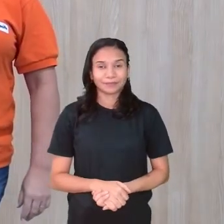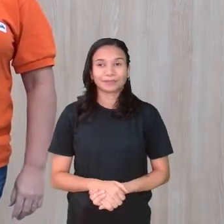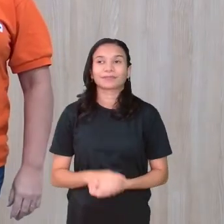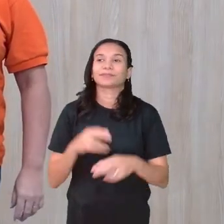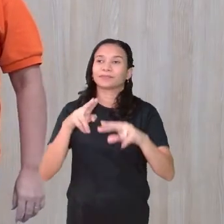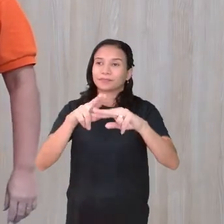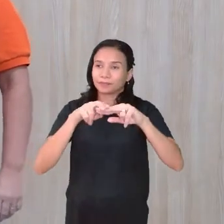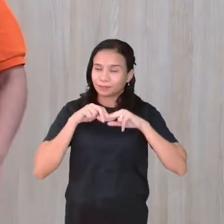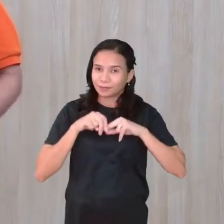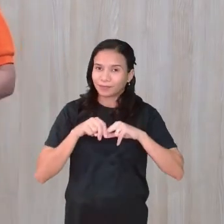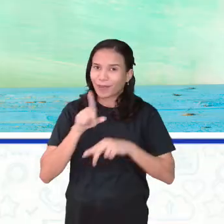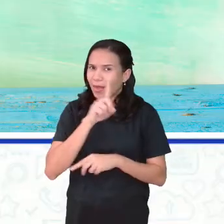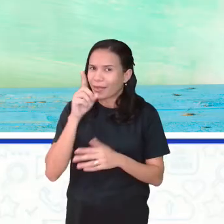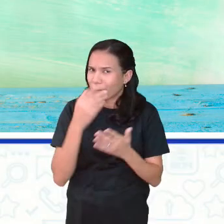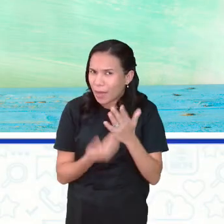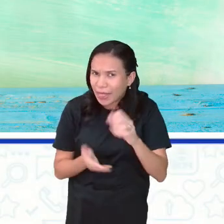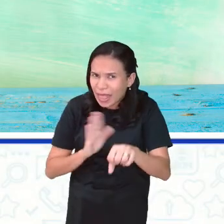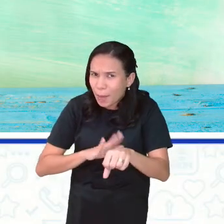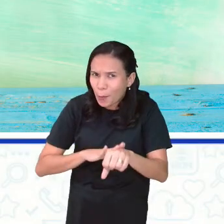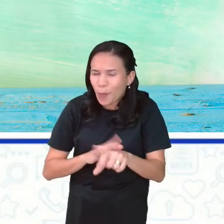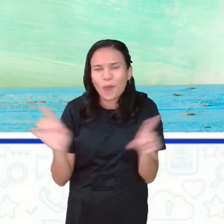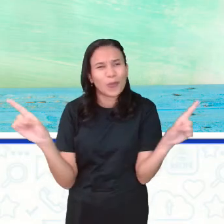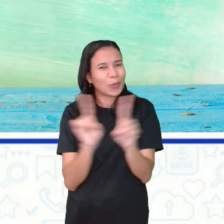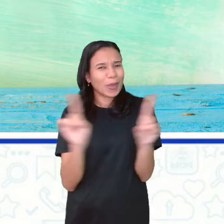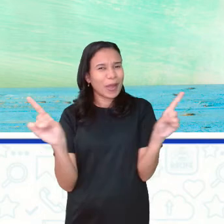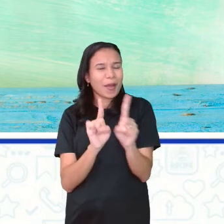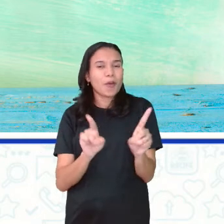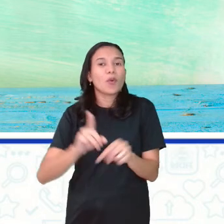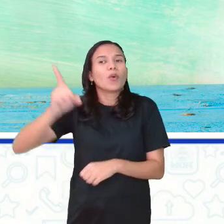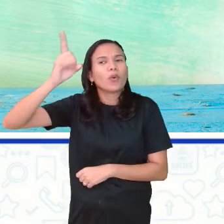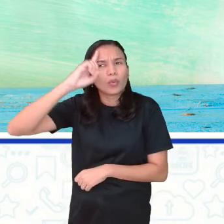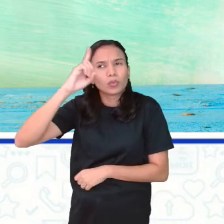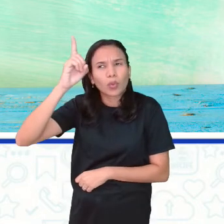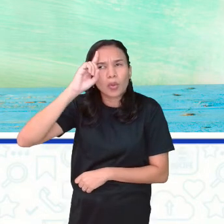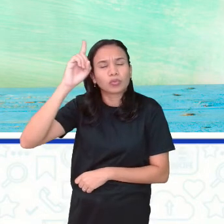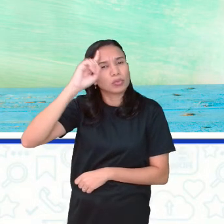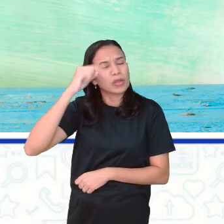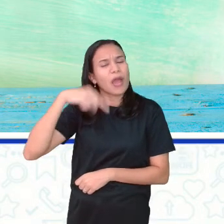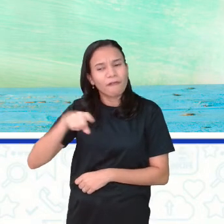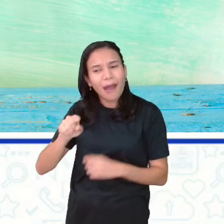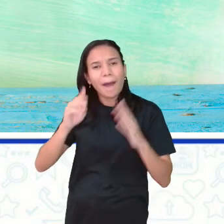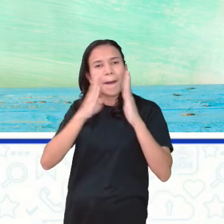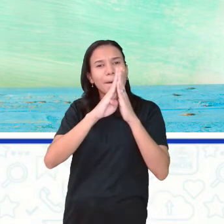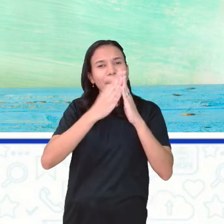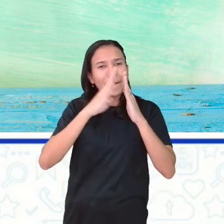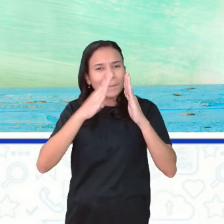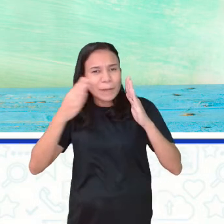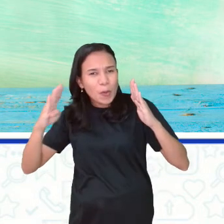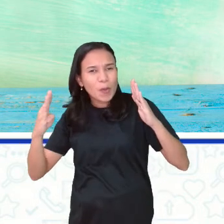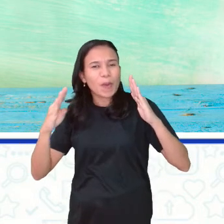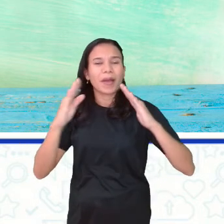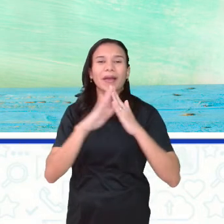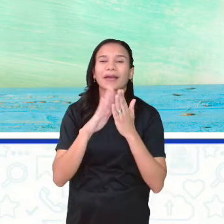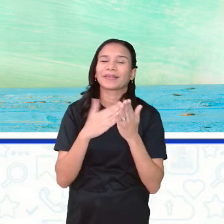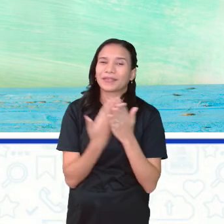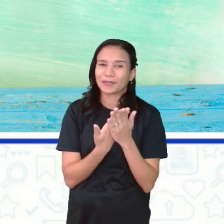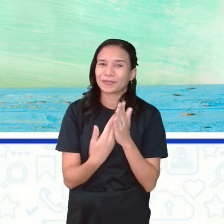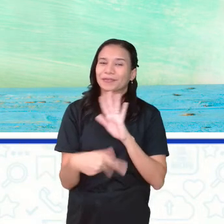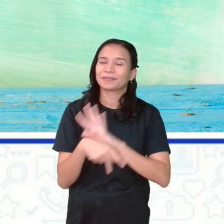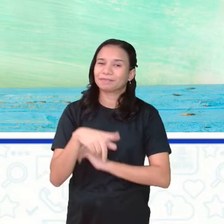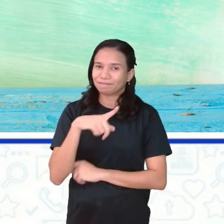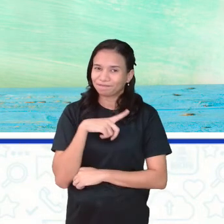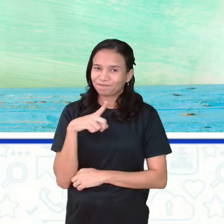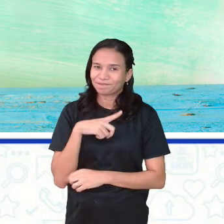Por isso, não perca tempo e todos os dias visite a biblioteca da sua escola, da nossa